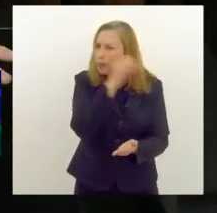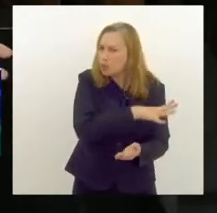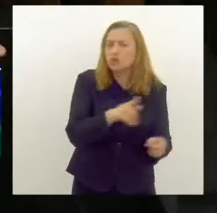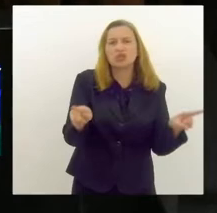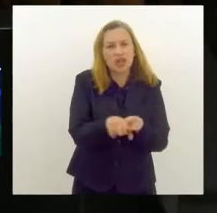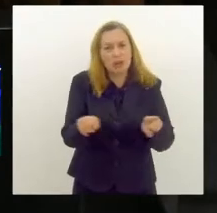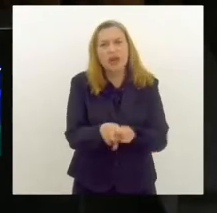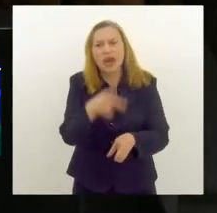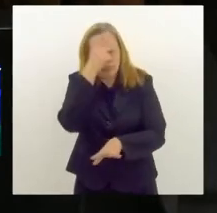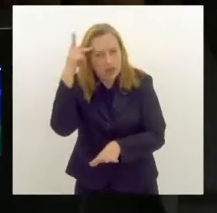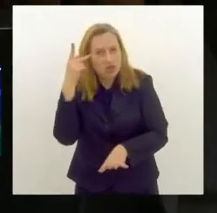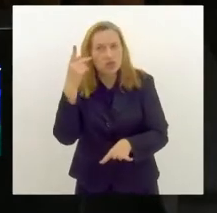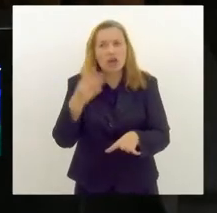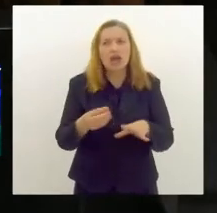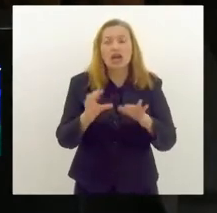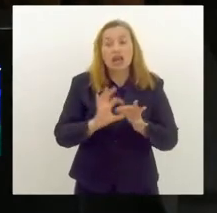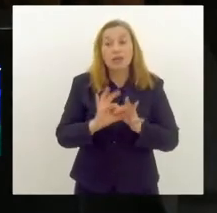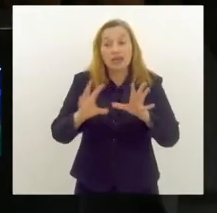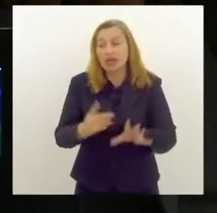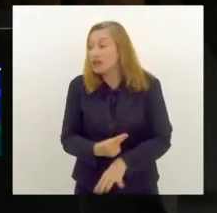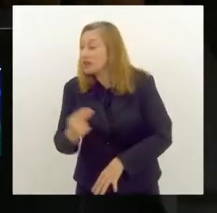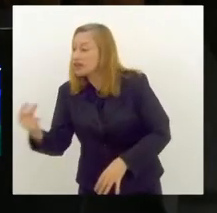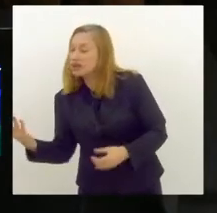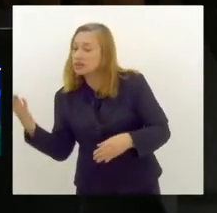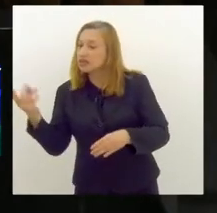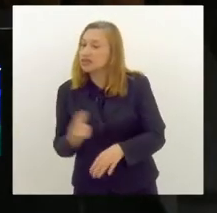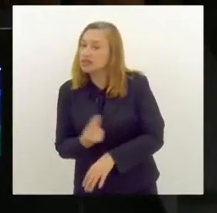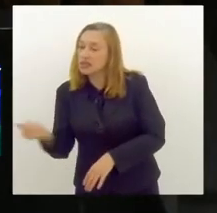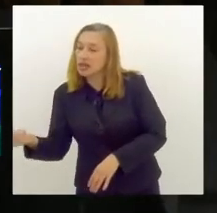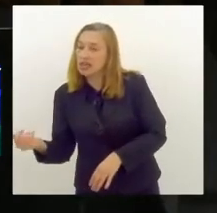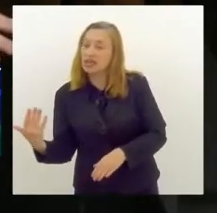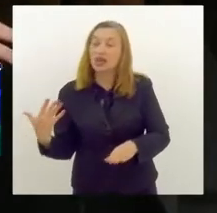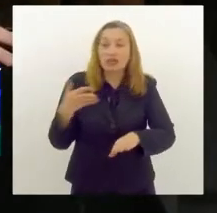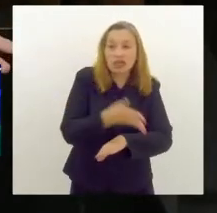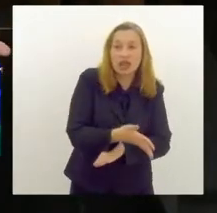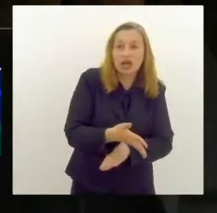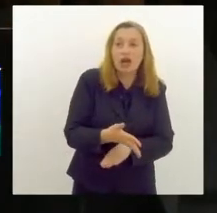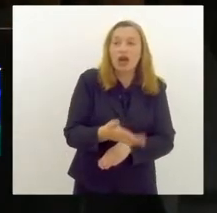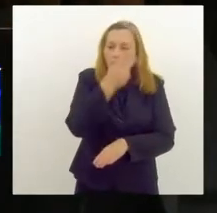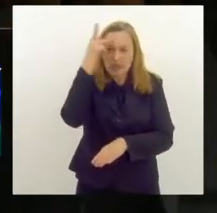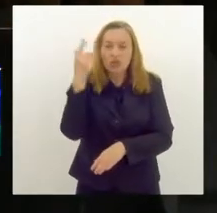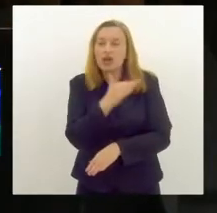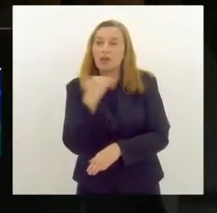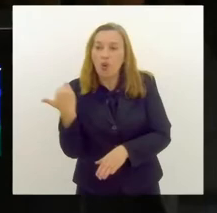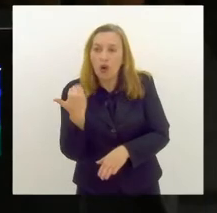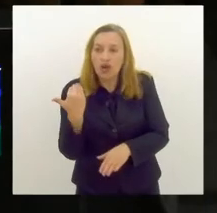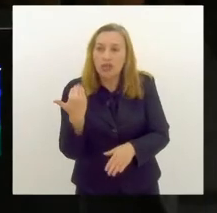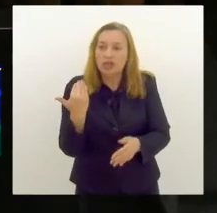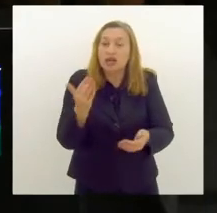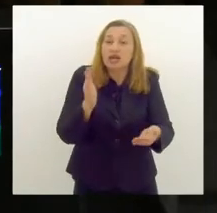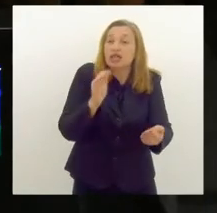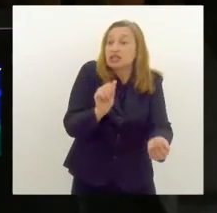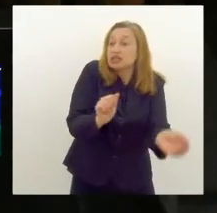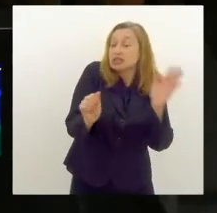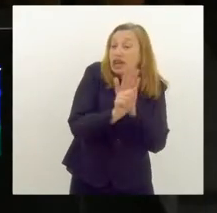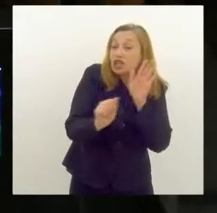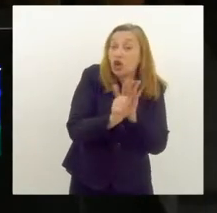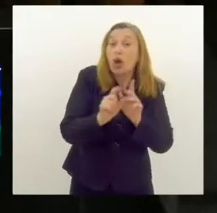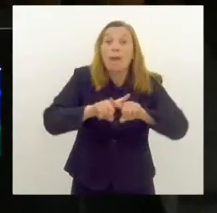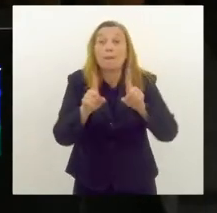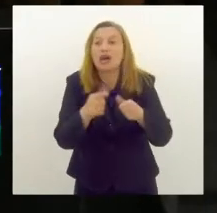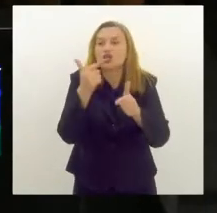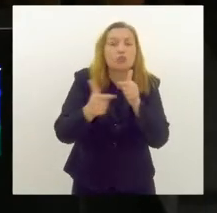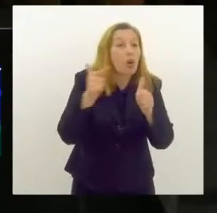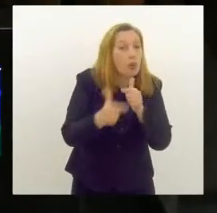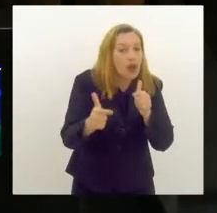liberdade para entrar, para sair. O cara não quer. O cara quer morrer nas drogas. O cara quer... Mas o problema é